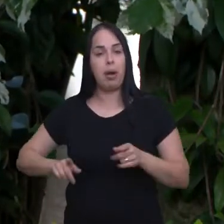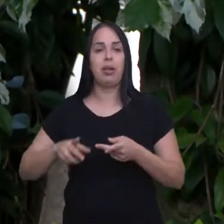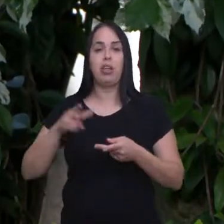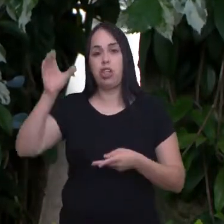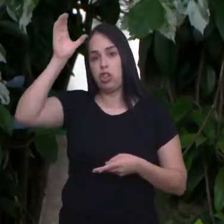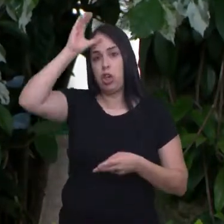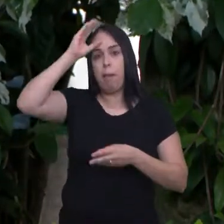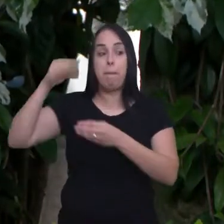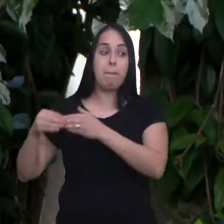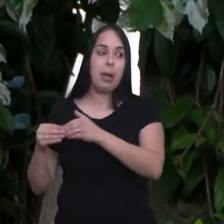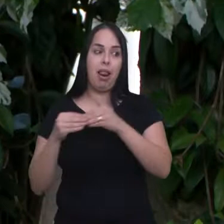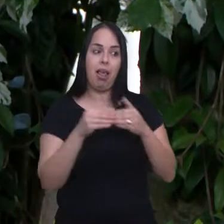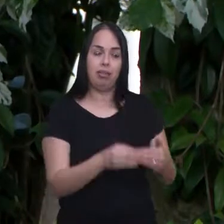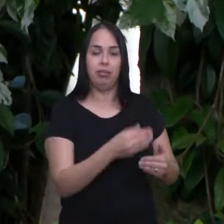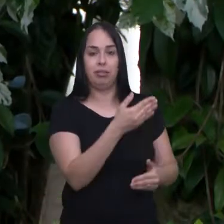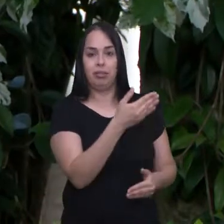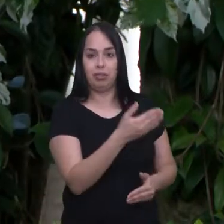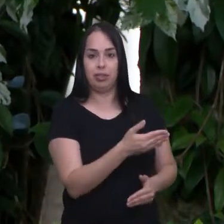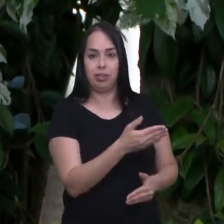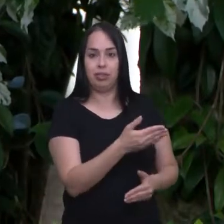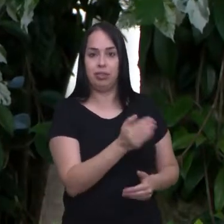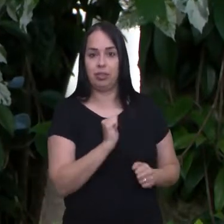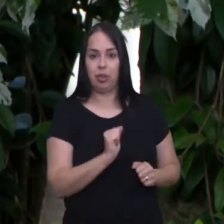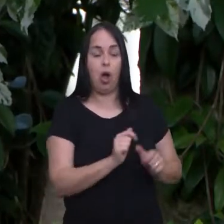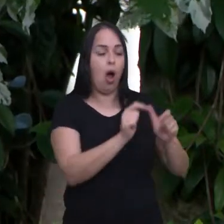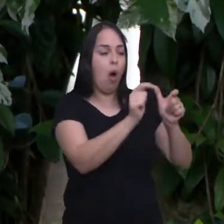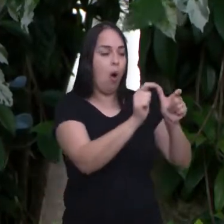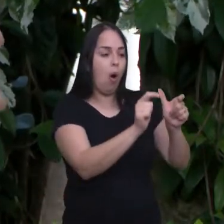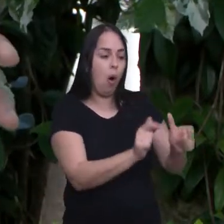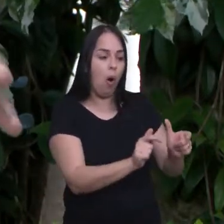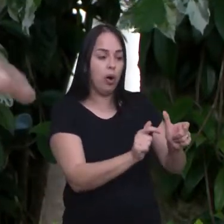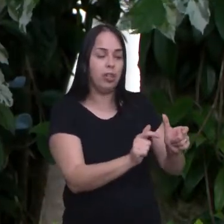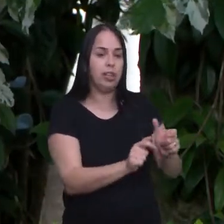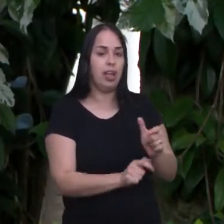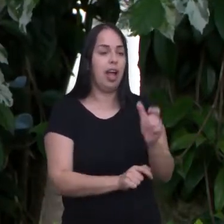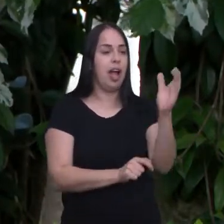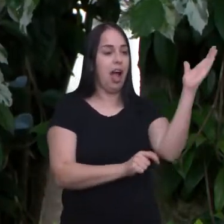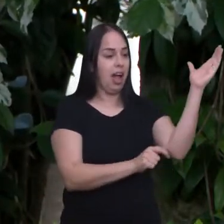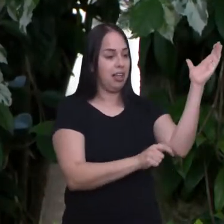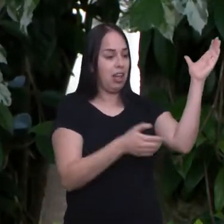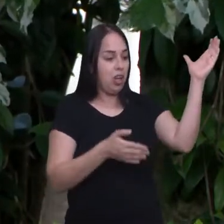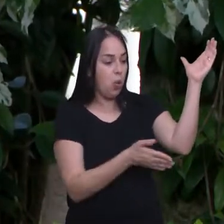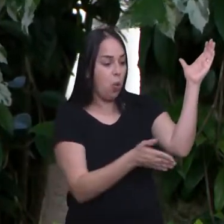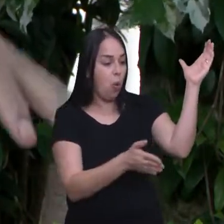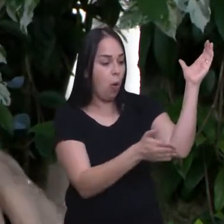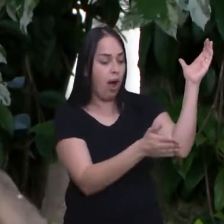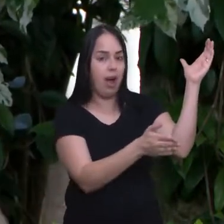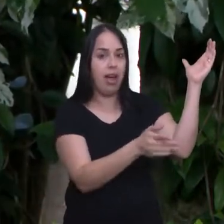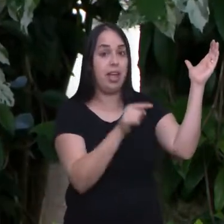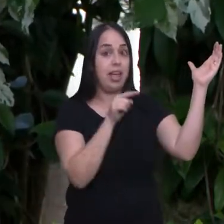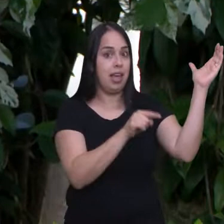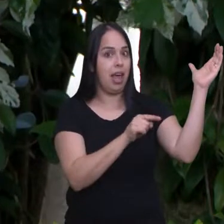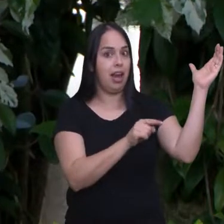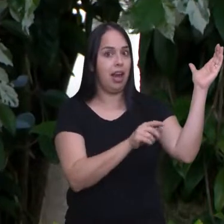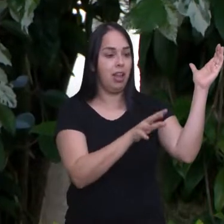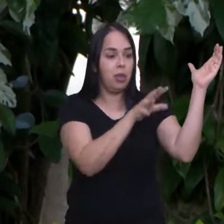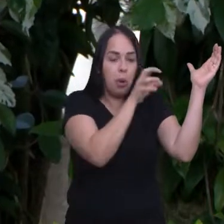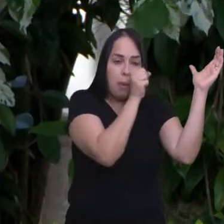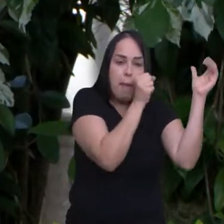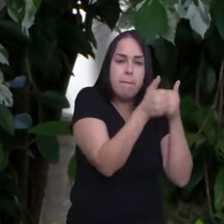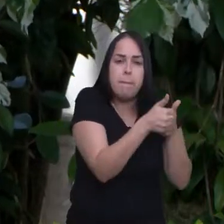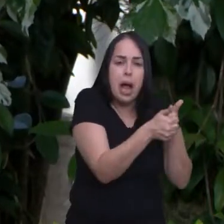primos e tios até a bica e a árvore sob a qual ela